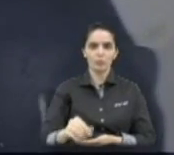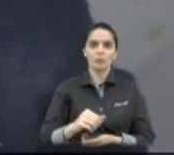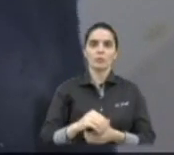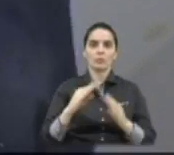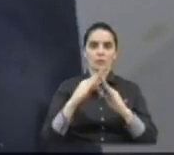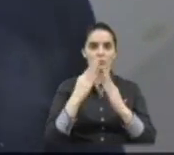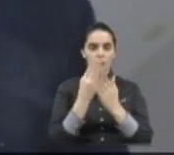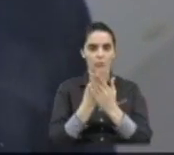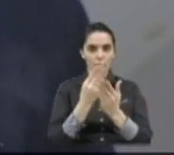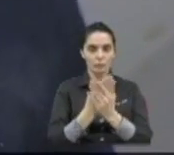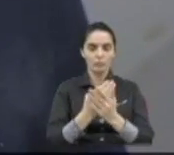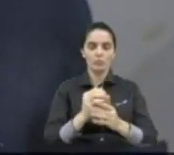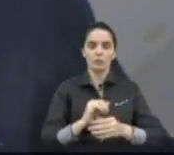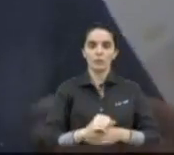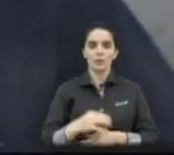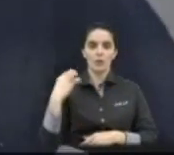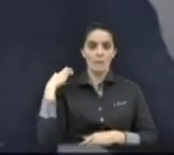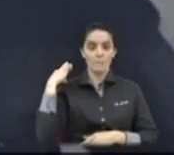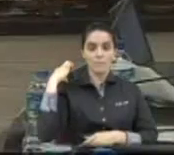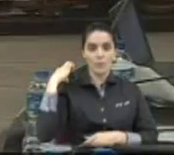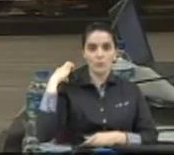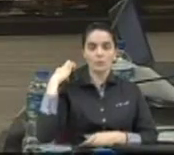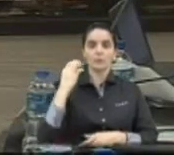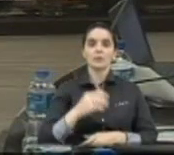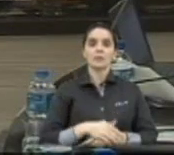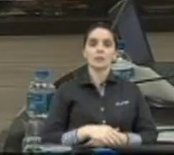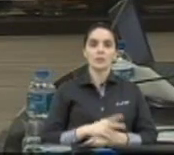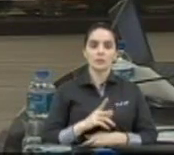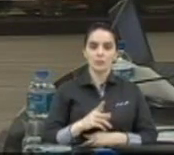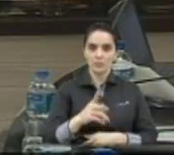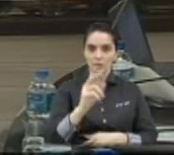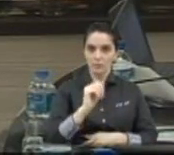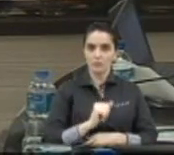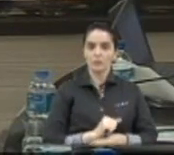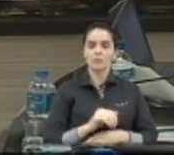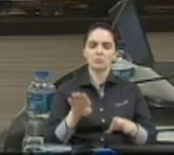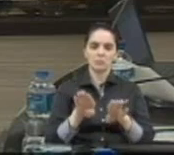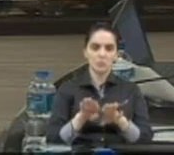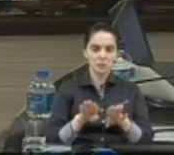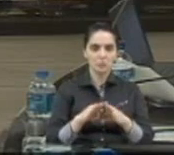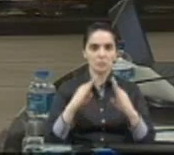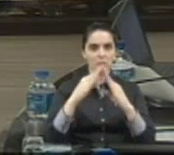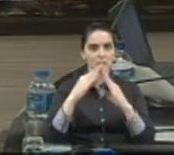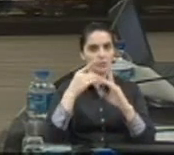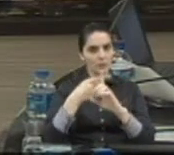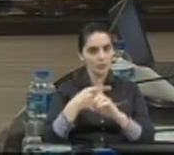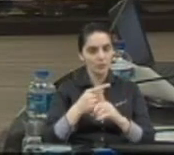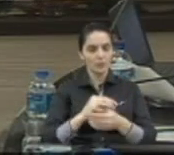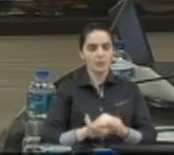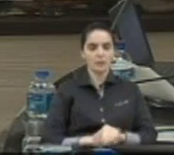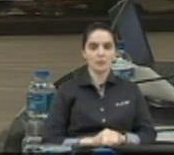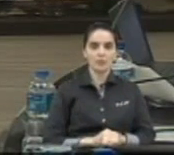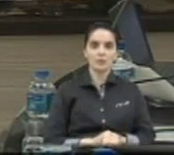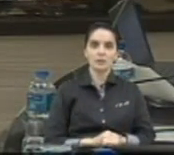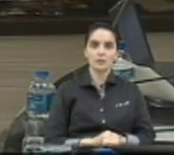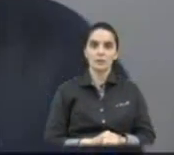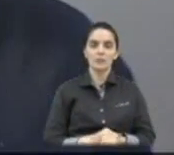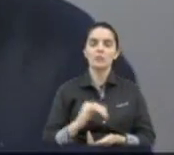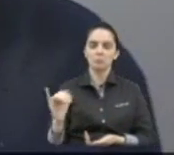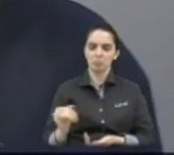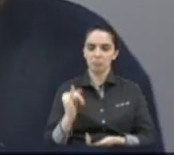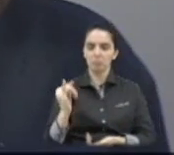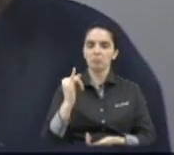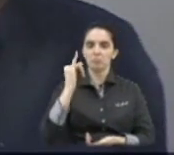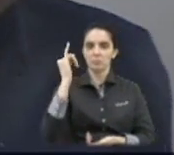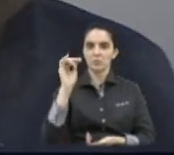atuava voluntariamente nas escolas, atuou voluntariamente na igreja, então realmente é importante essa casa eternizar o nome da